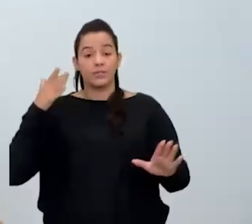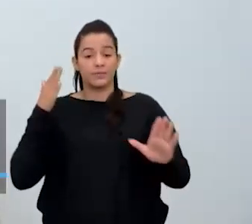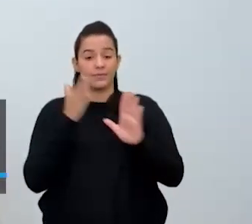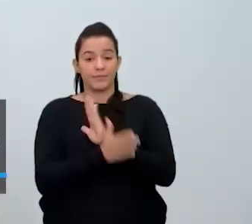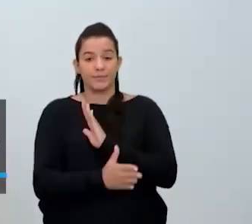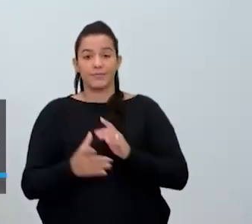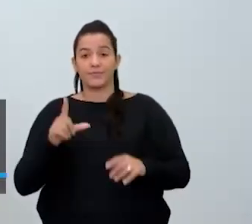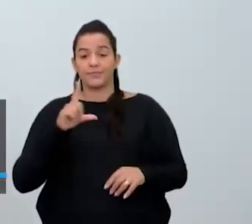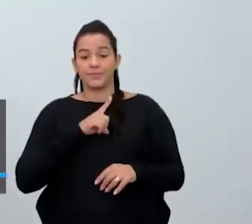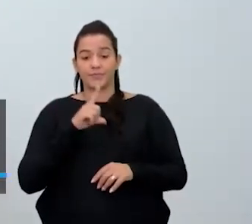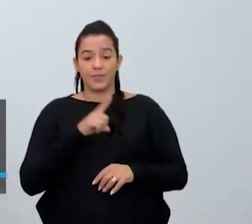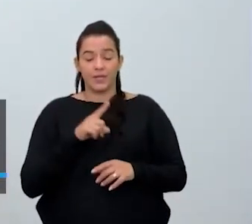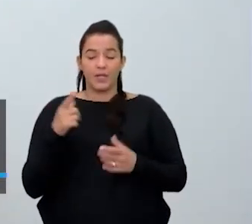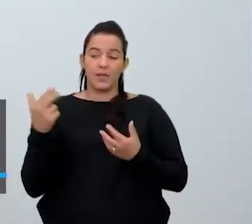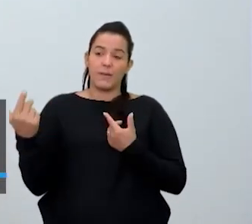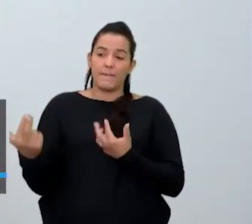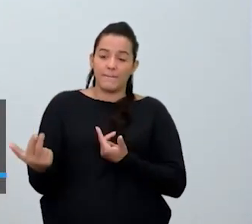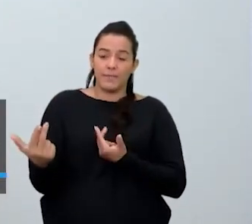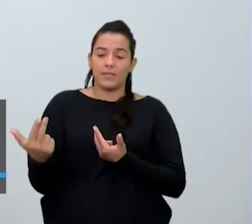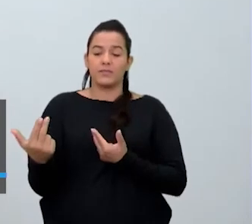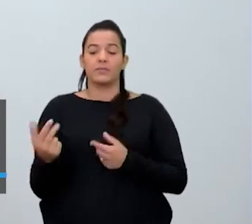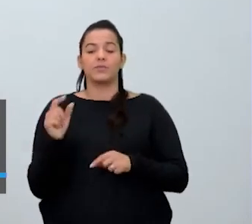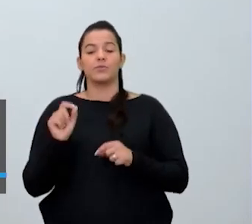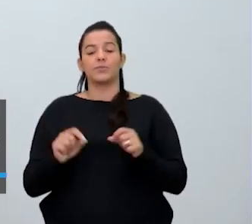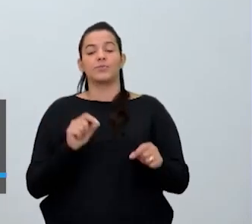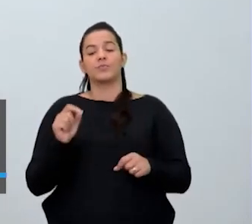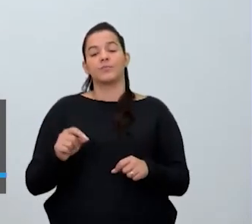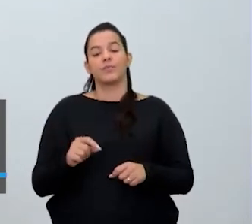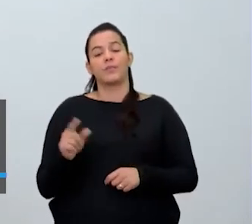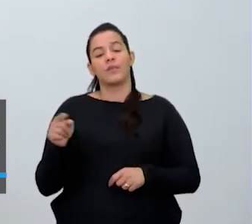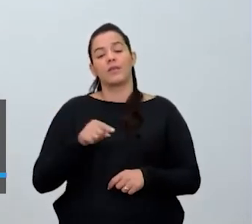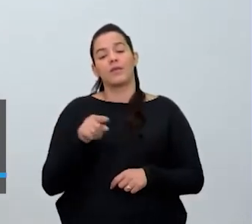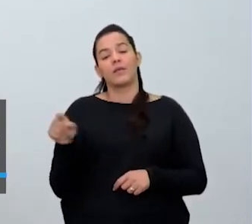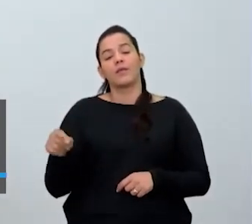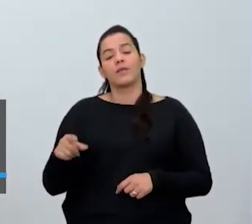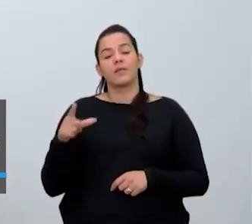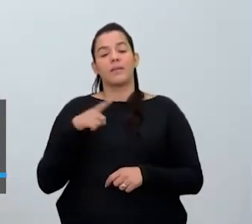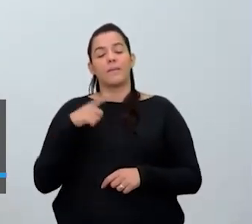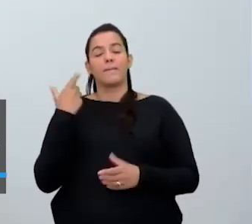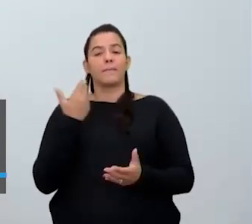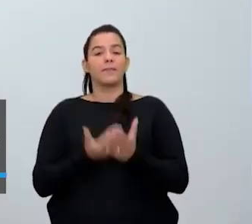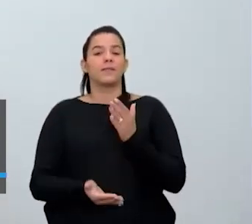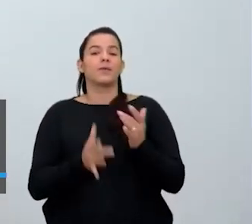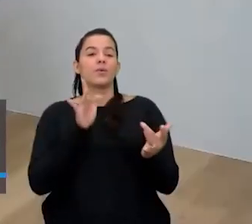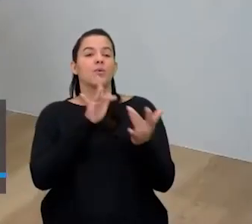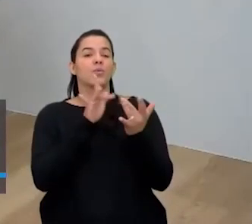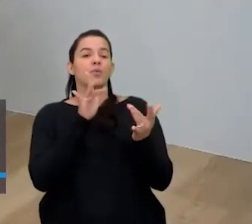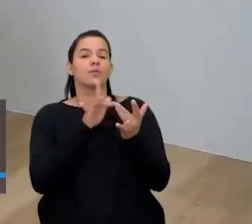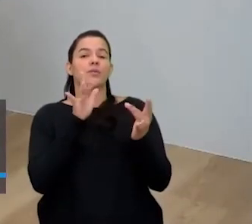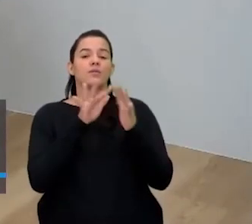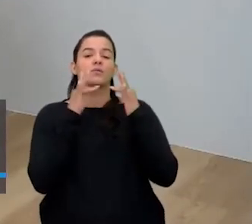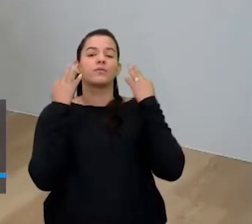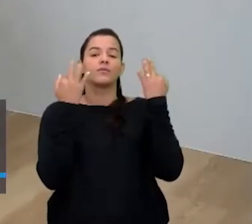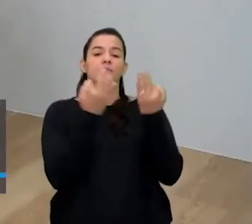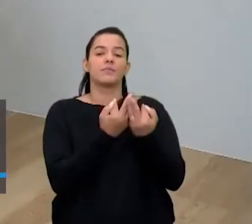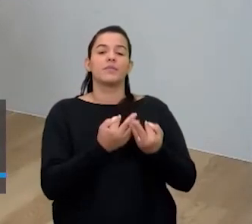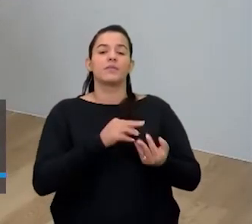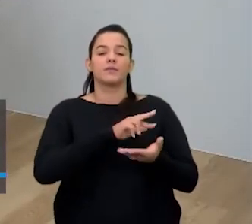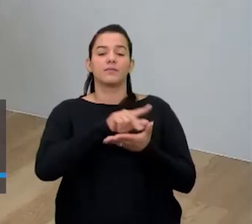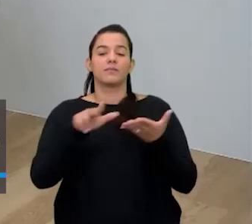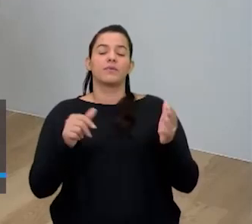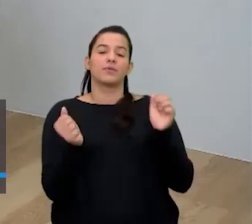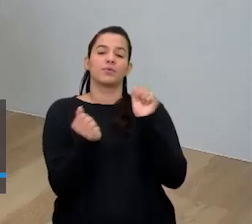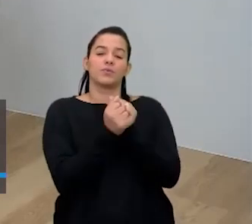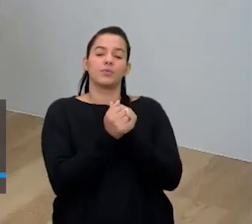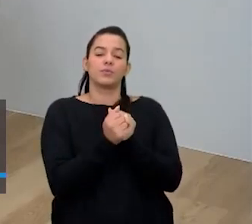ele se parece muito com o imigrante, Mafê. Ele nunca perde definitivamente o contato com a família que ficou, com os amigos que ficaram.